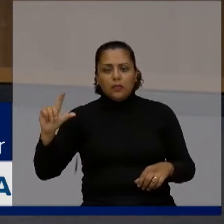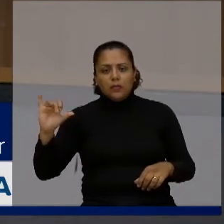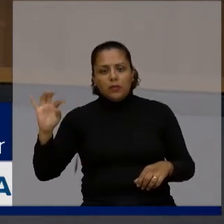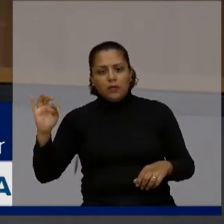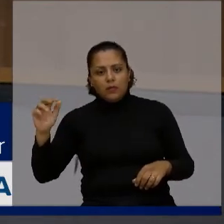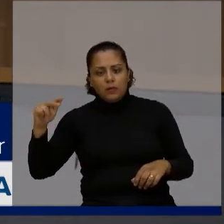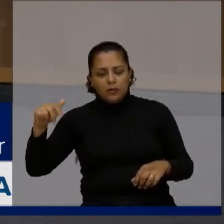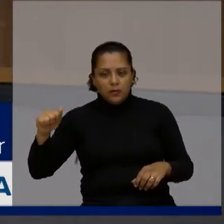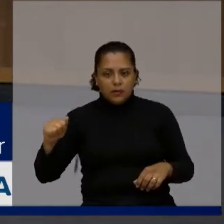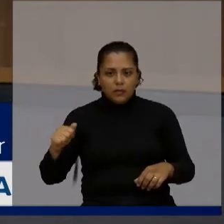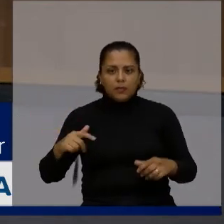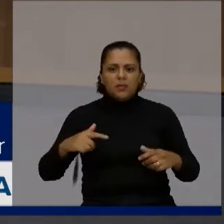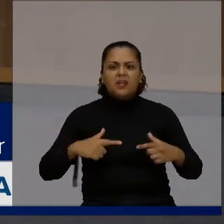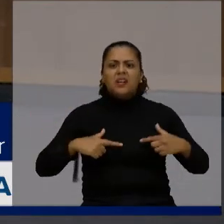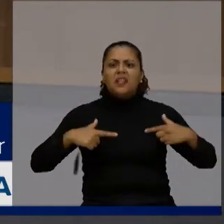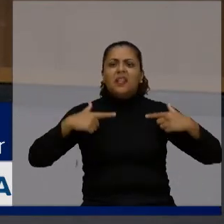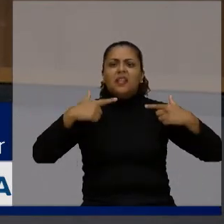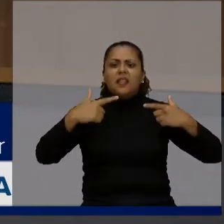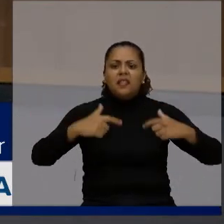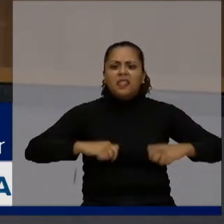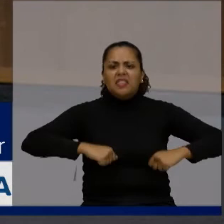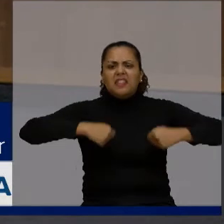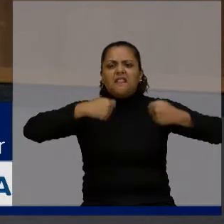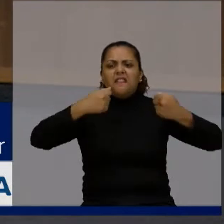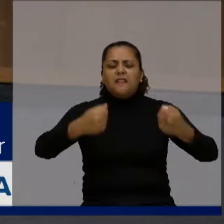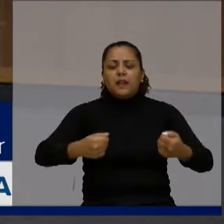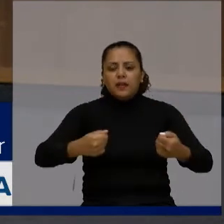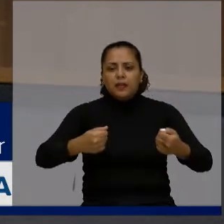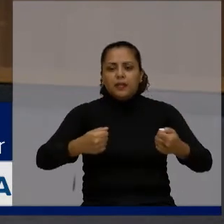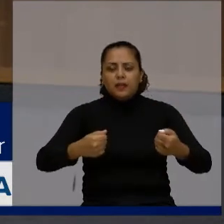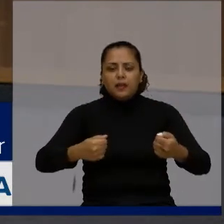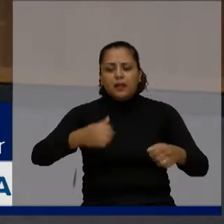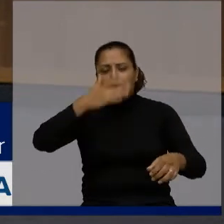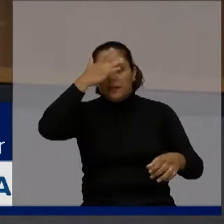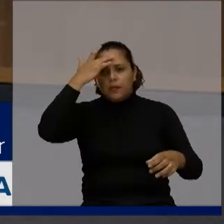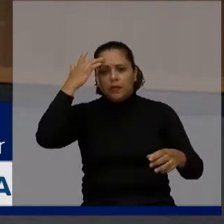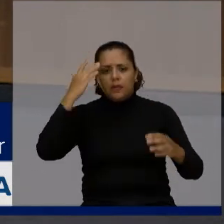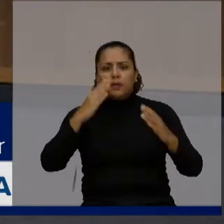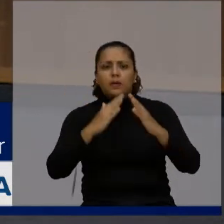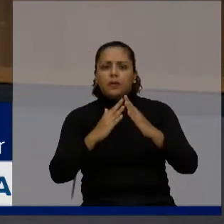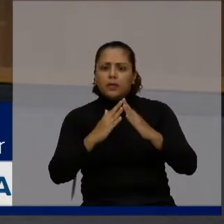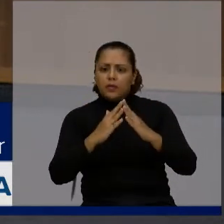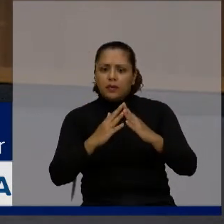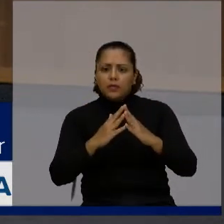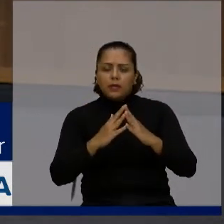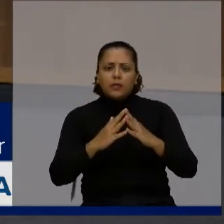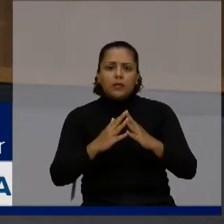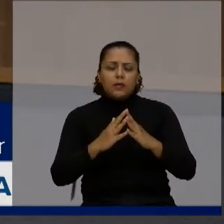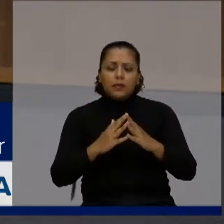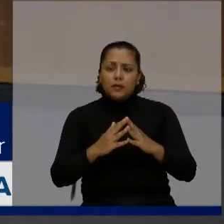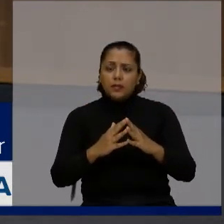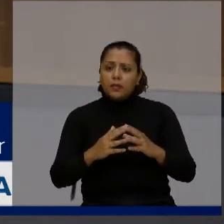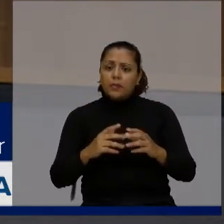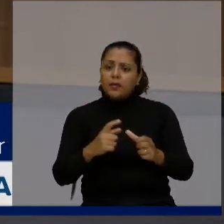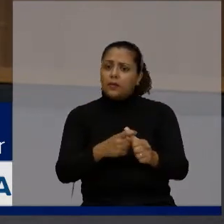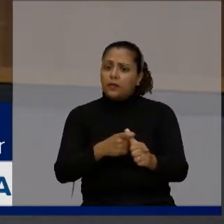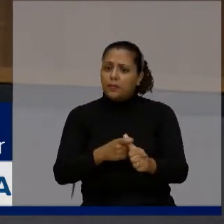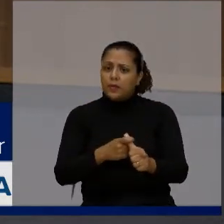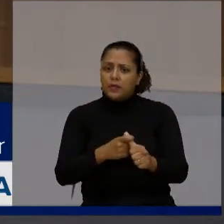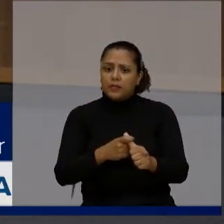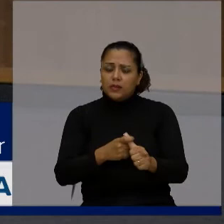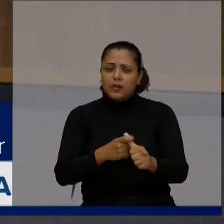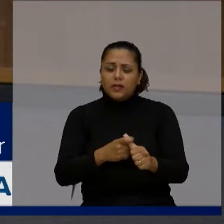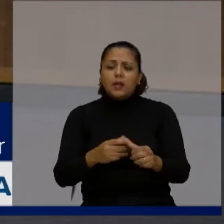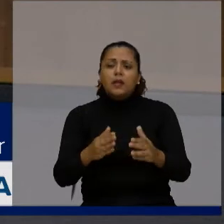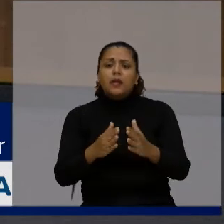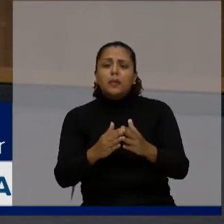dos moradores e espera que sejam suspensos pedidos de reintegração de posse e, principalmente,